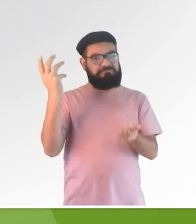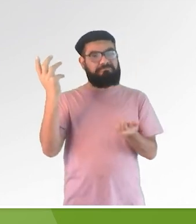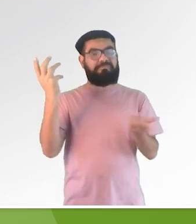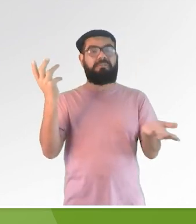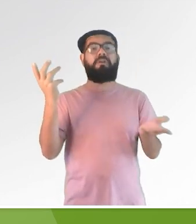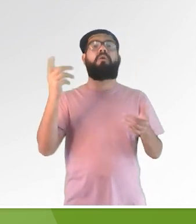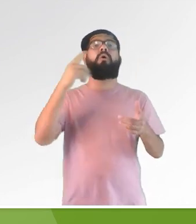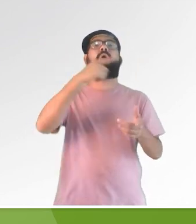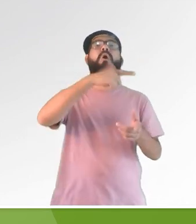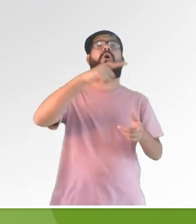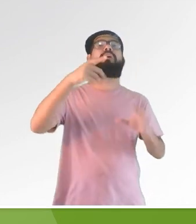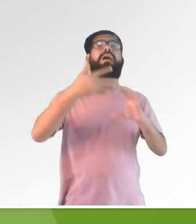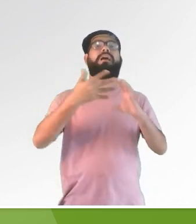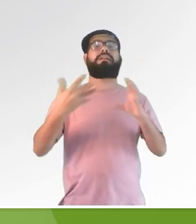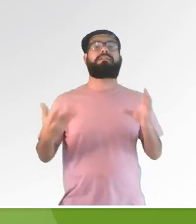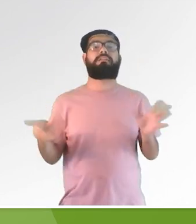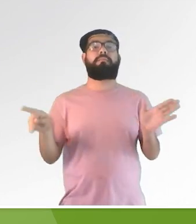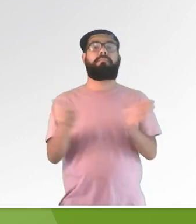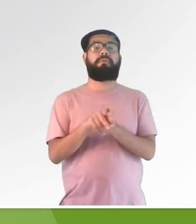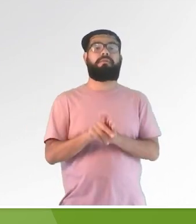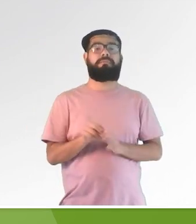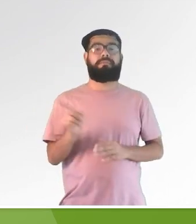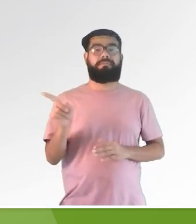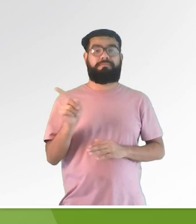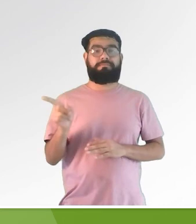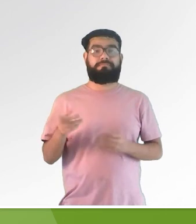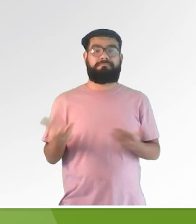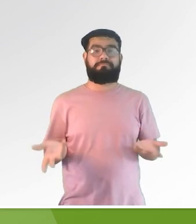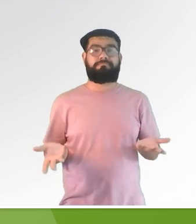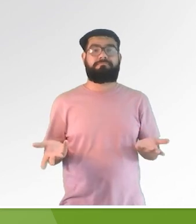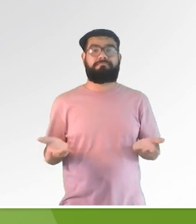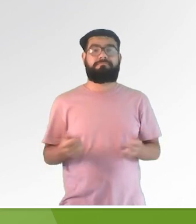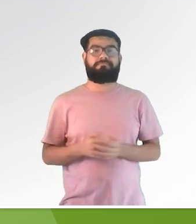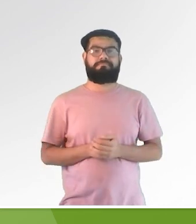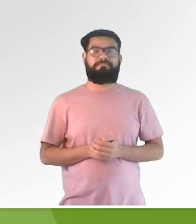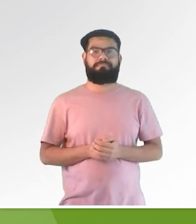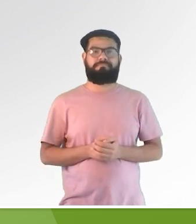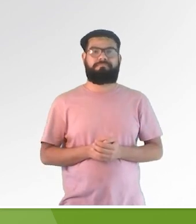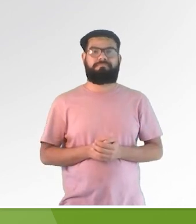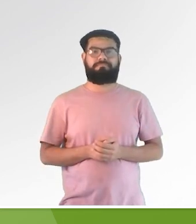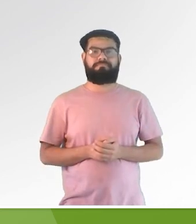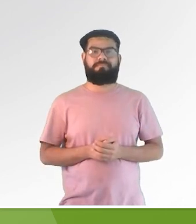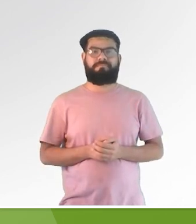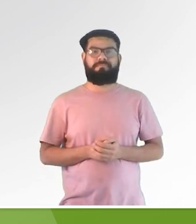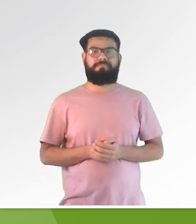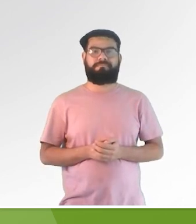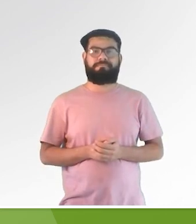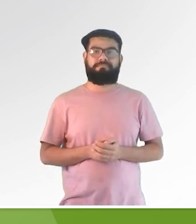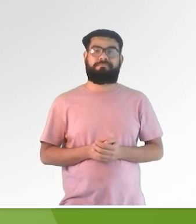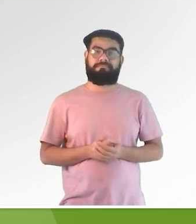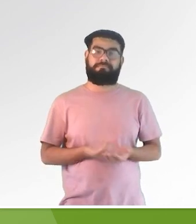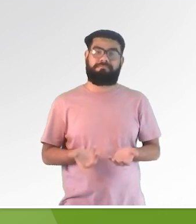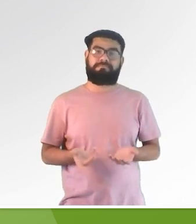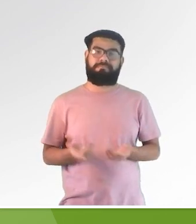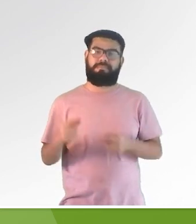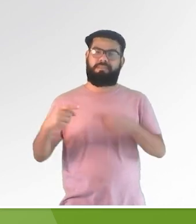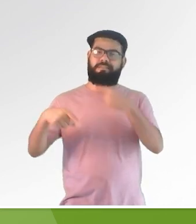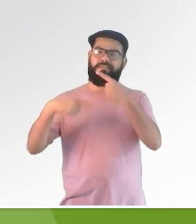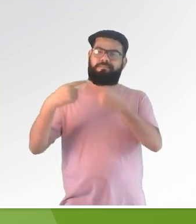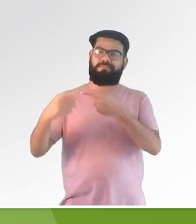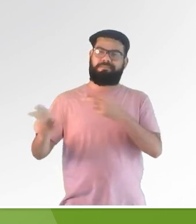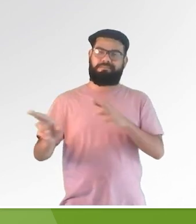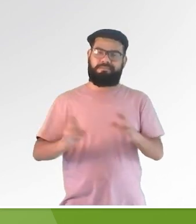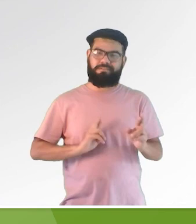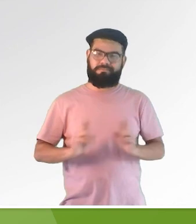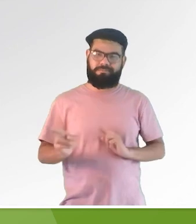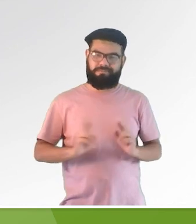outras vocês podem citar para mim? E aí a gente retoma esse desafio num outro momento. Porque